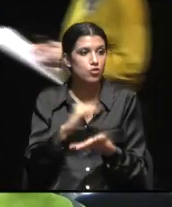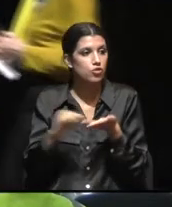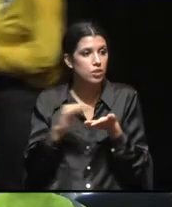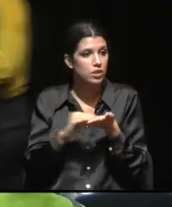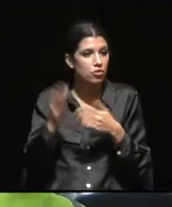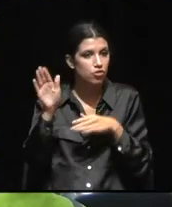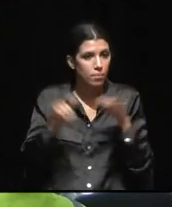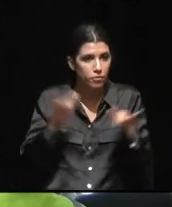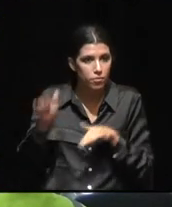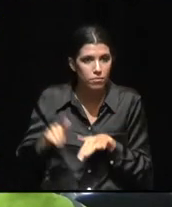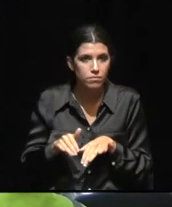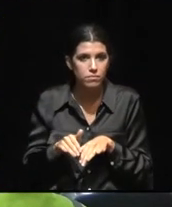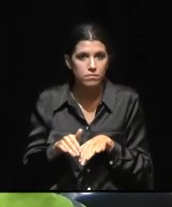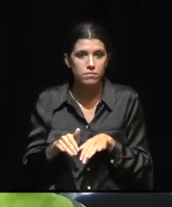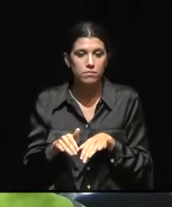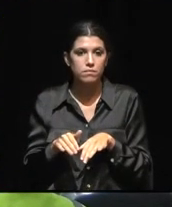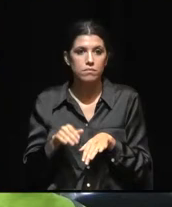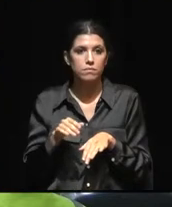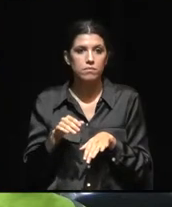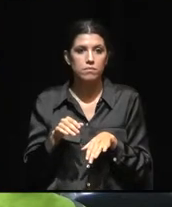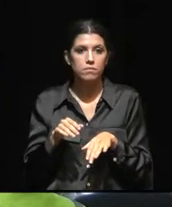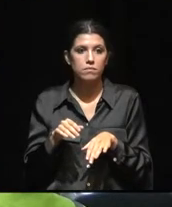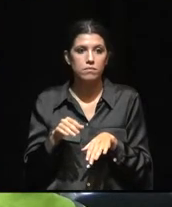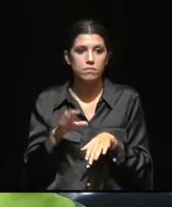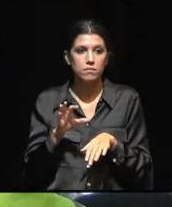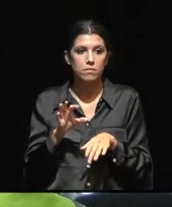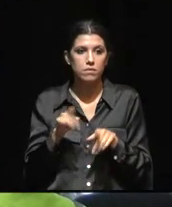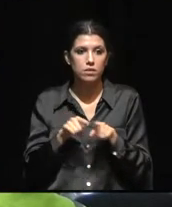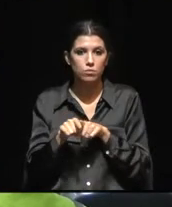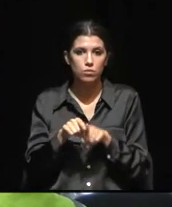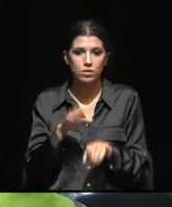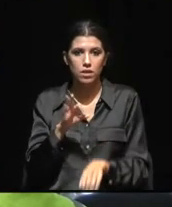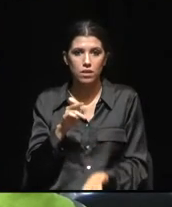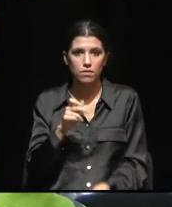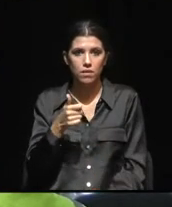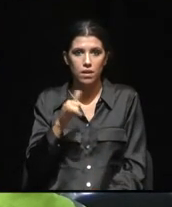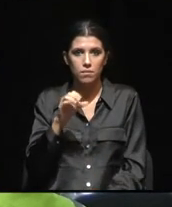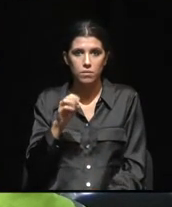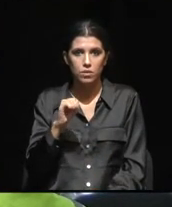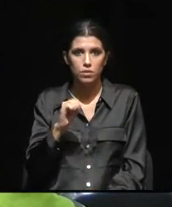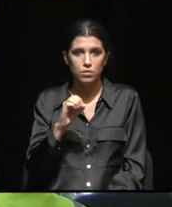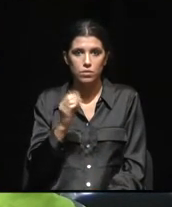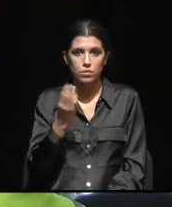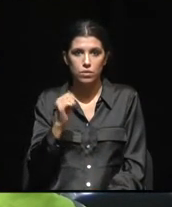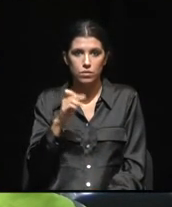inscritos Deputado Deputado Fábio Sousa do